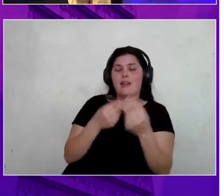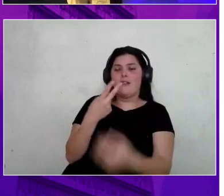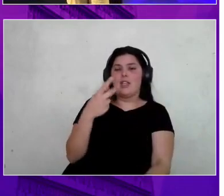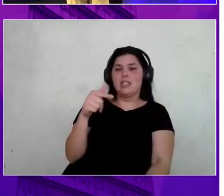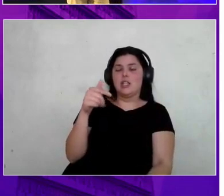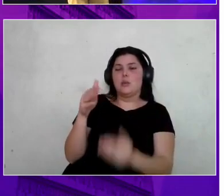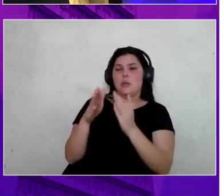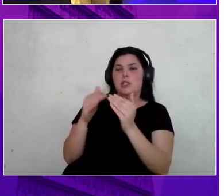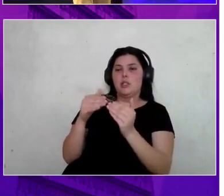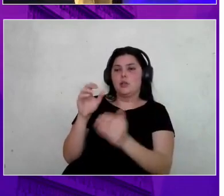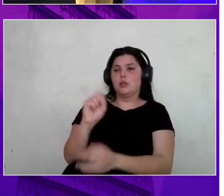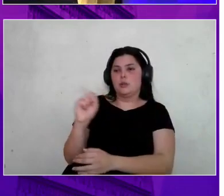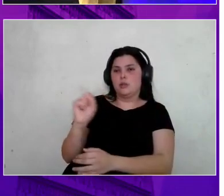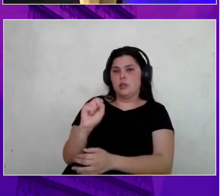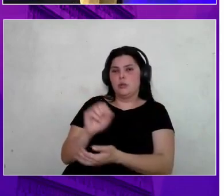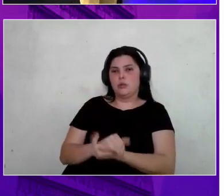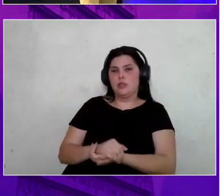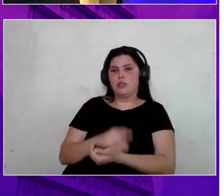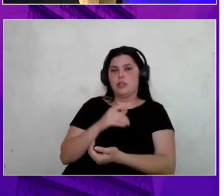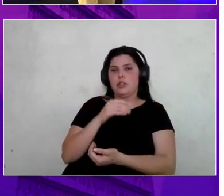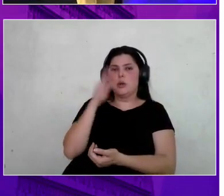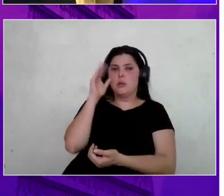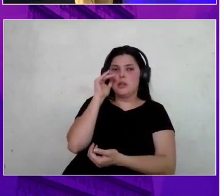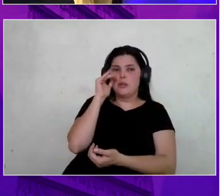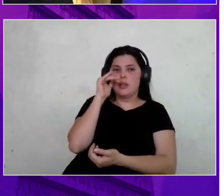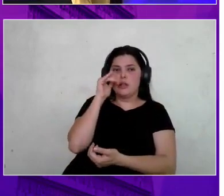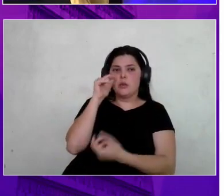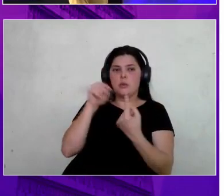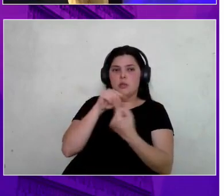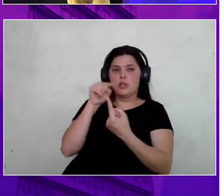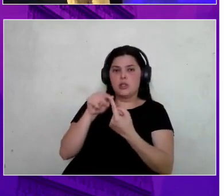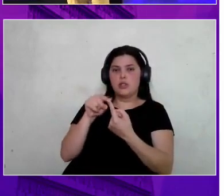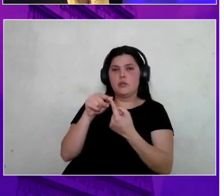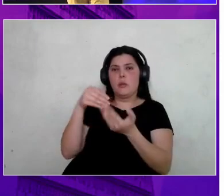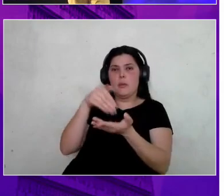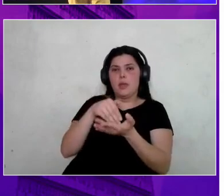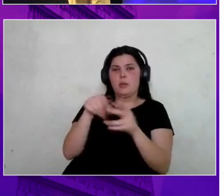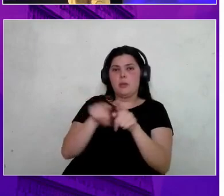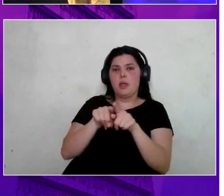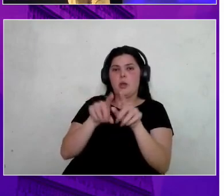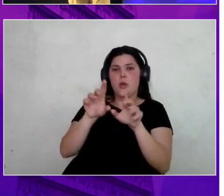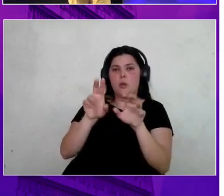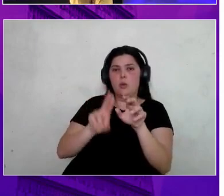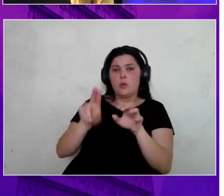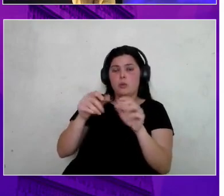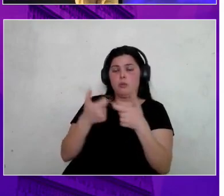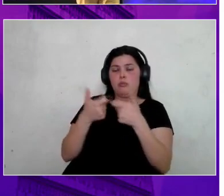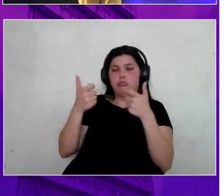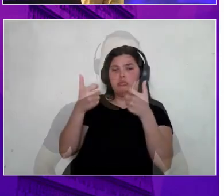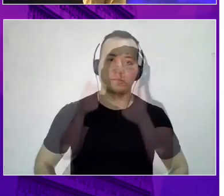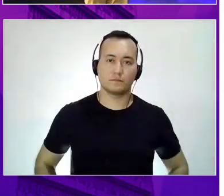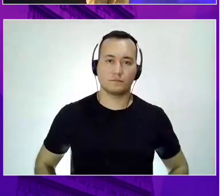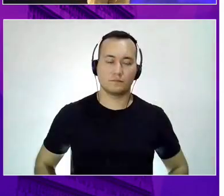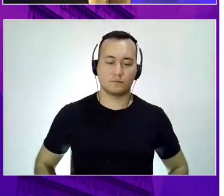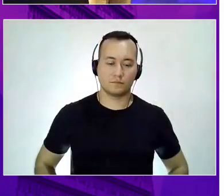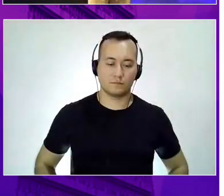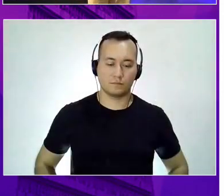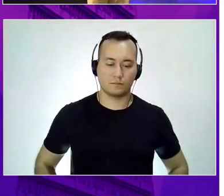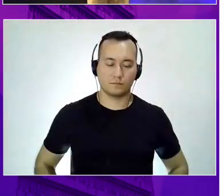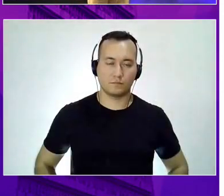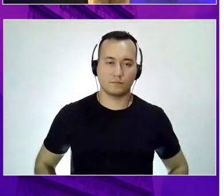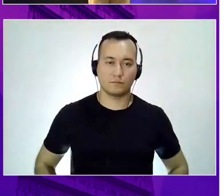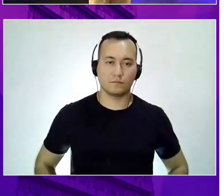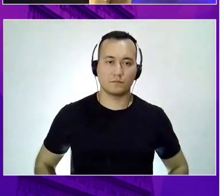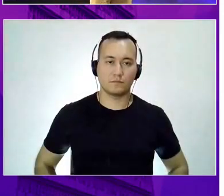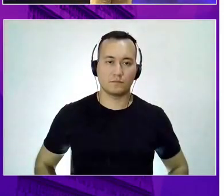segundo. Tínhamos observabilidade no sentido mínimo e um acoplamento muito alto. No passo 1 da solução, a gente conseguiu